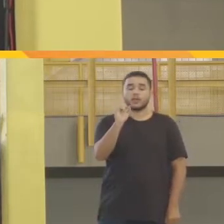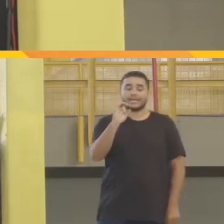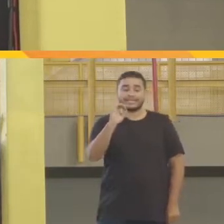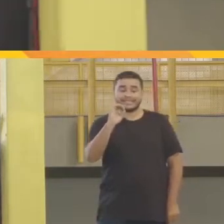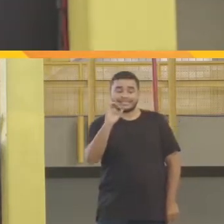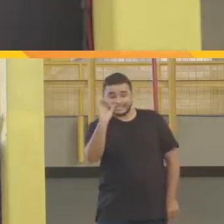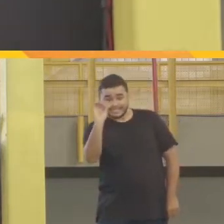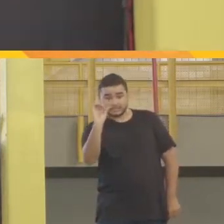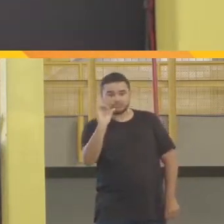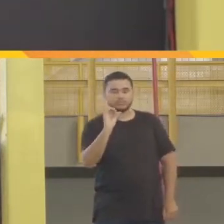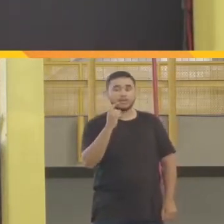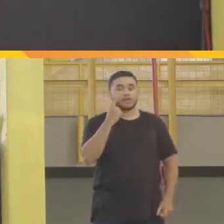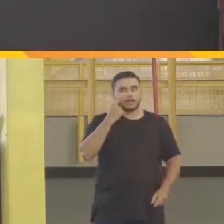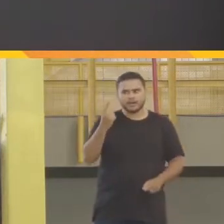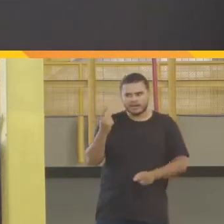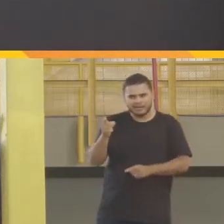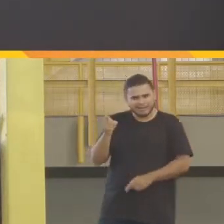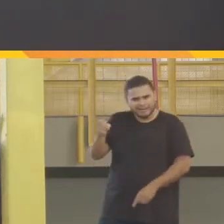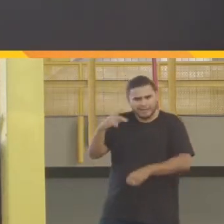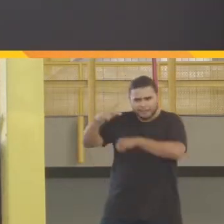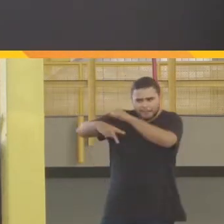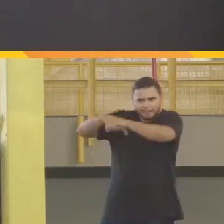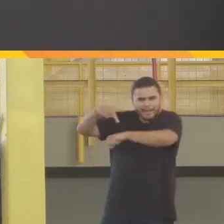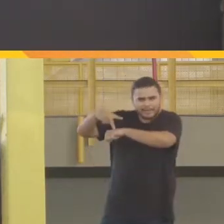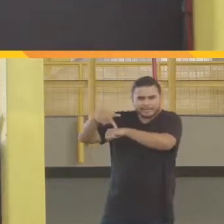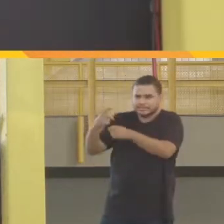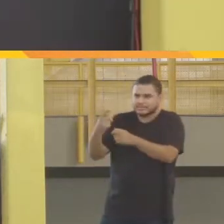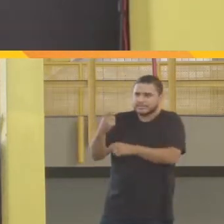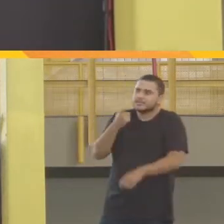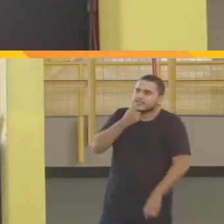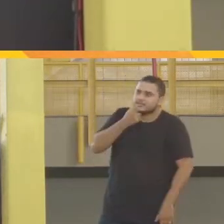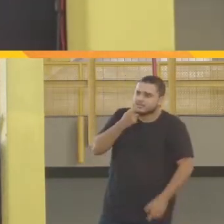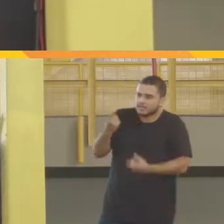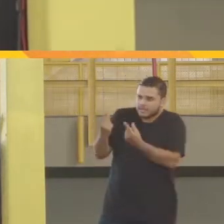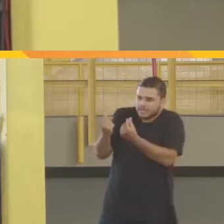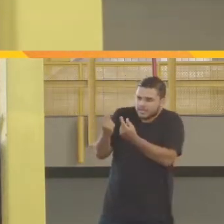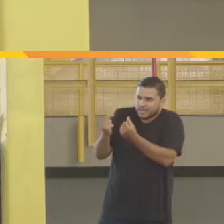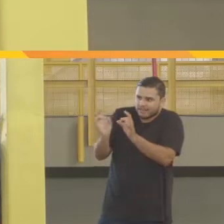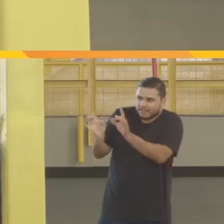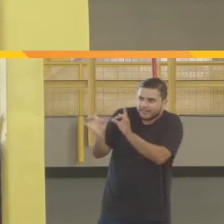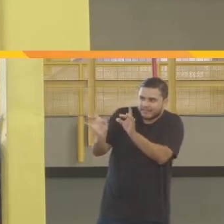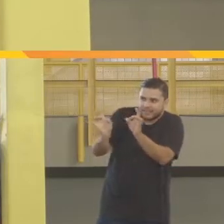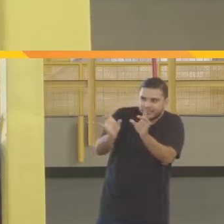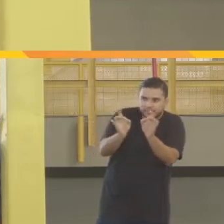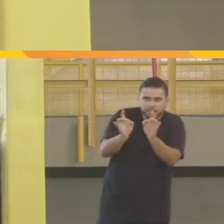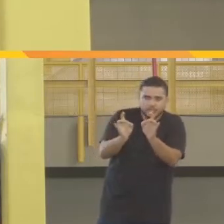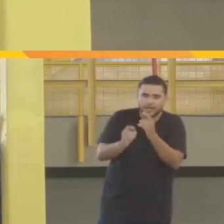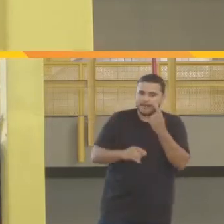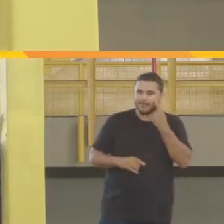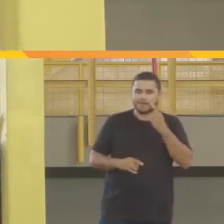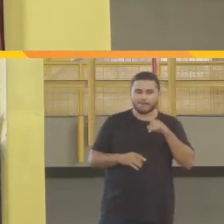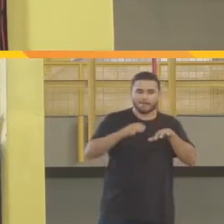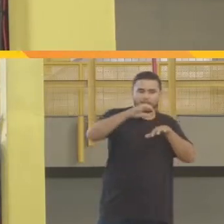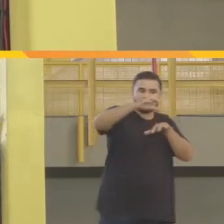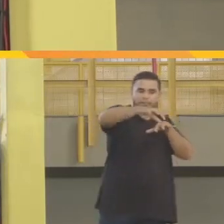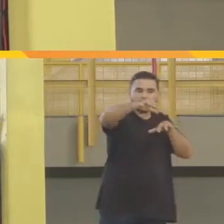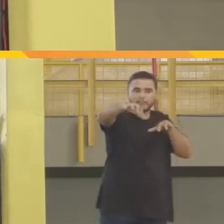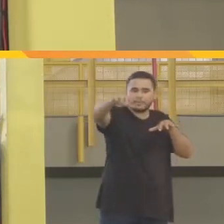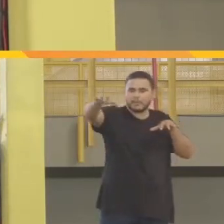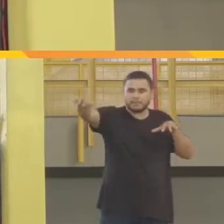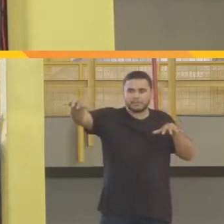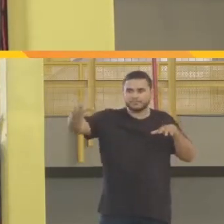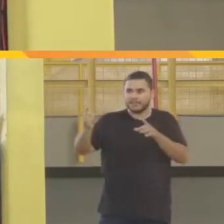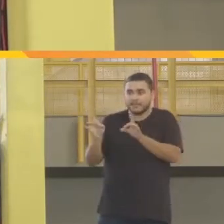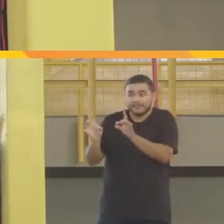a Inglaterra de comercializar com outras nações, a ideia era muito simples. Se a Inglaterra não faz comércio com outras